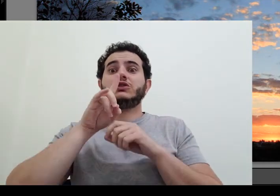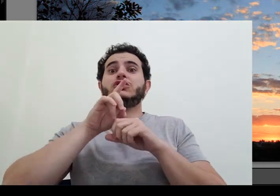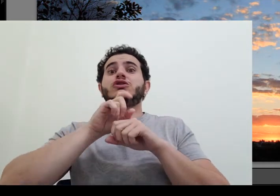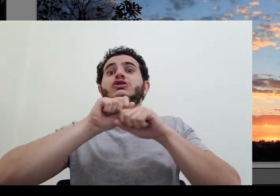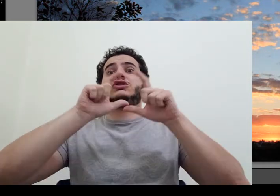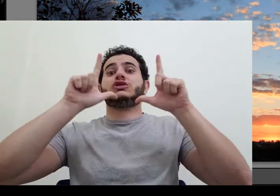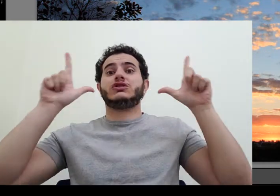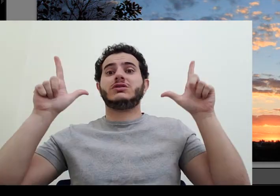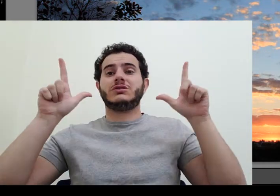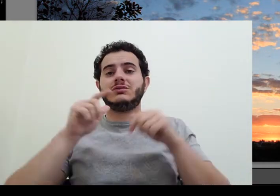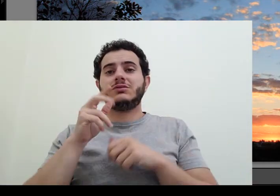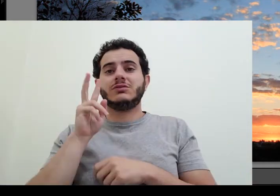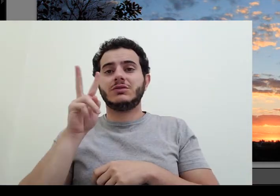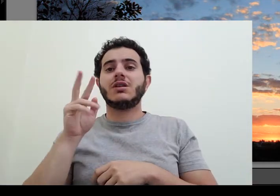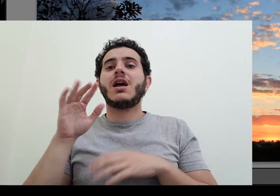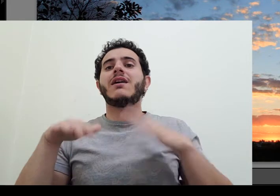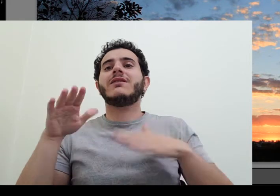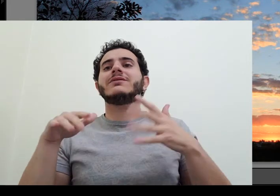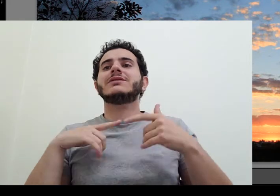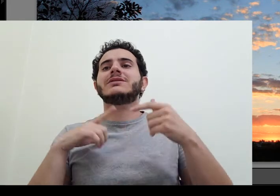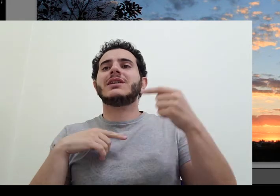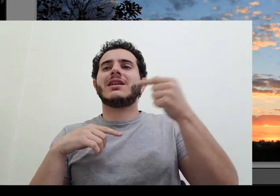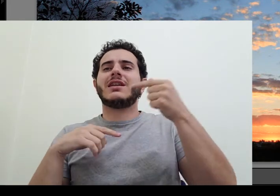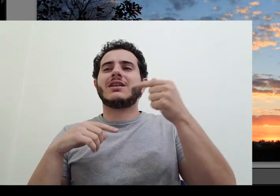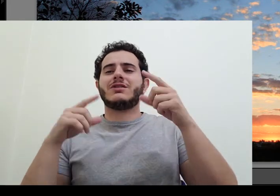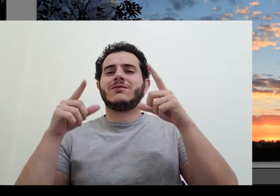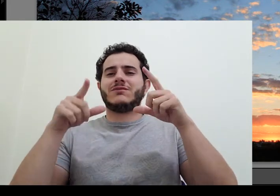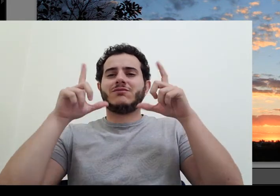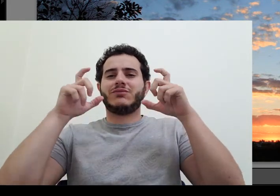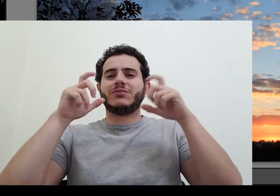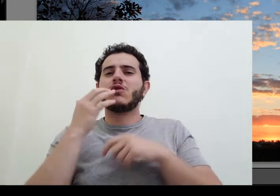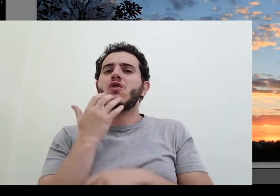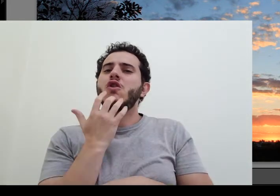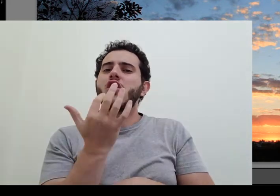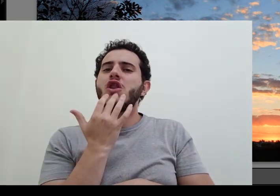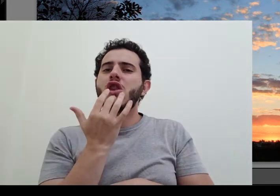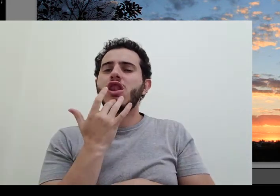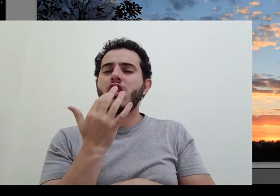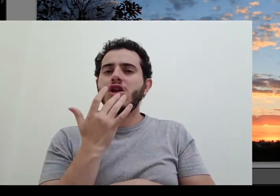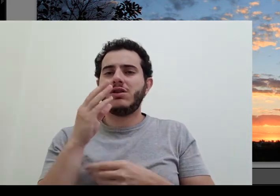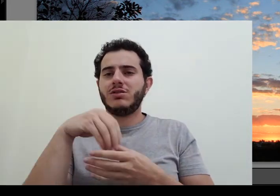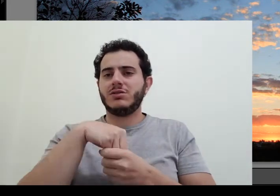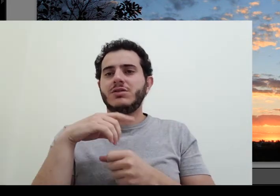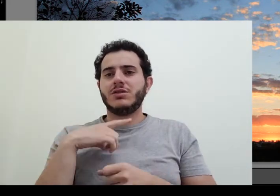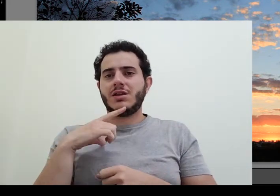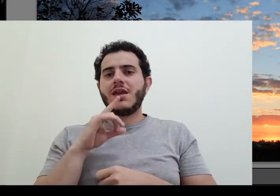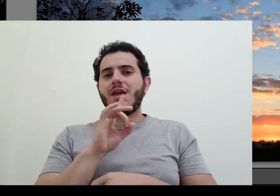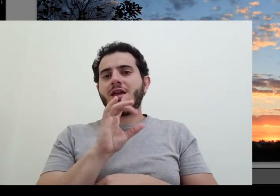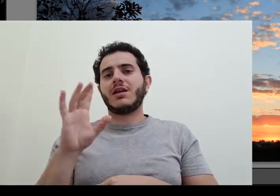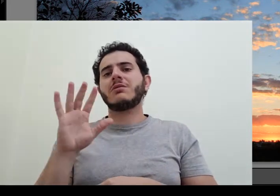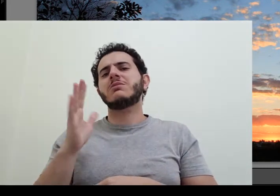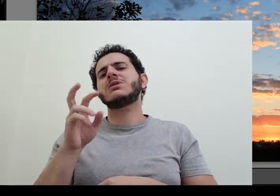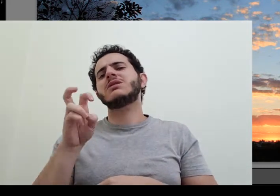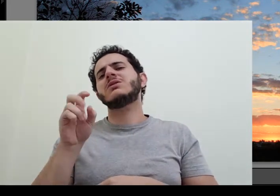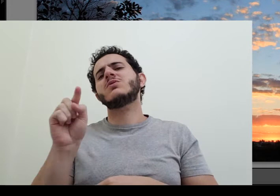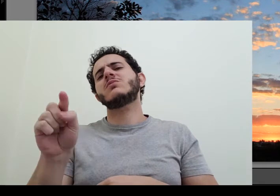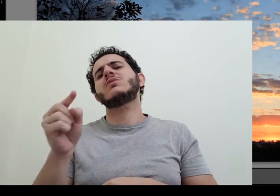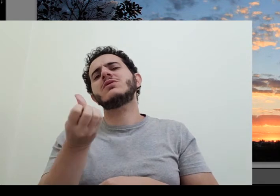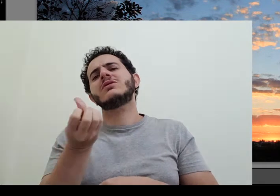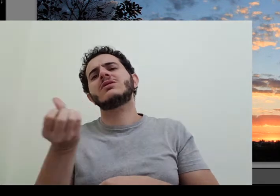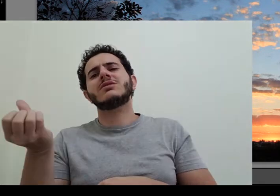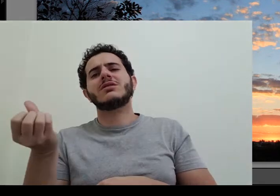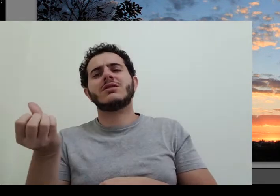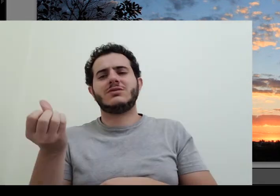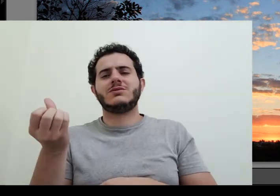considera 5500. Os negativos, quando a gente fotografa com negativo colorido, a temperatura de cor é de 5600